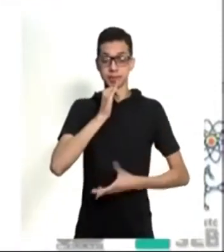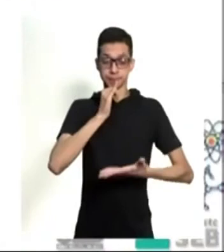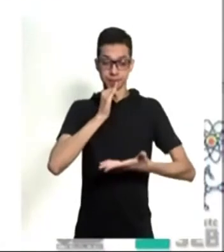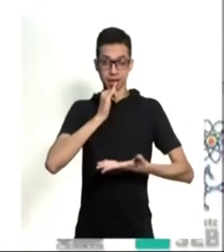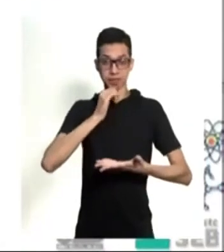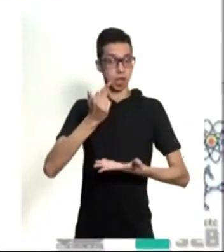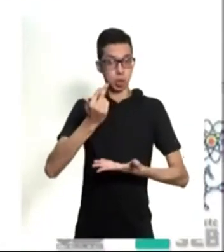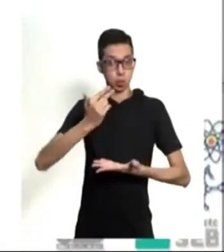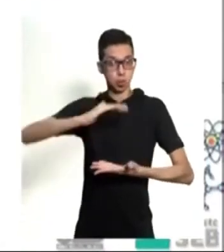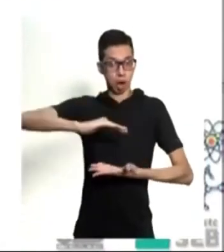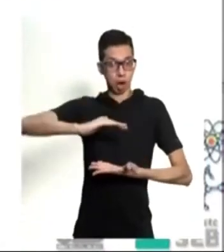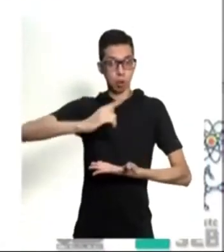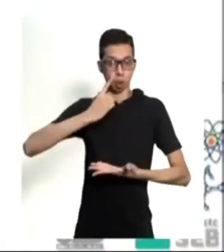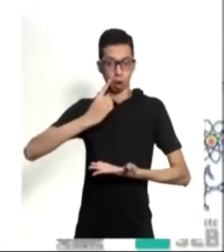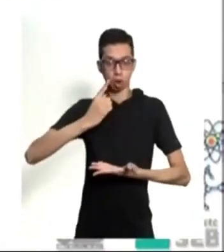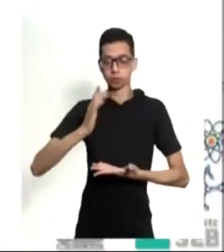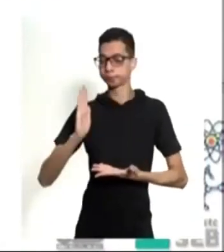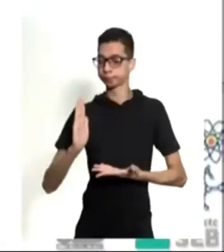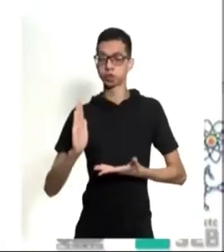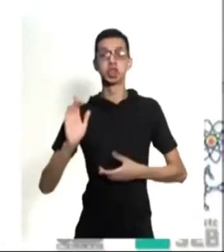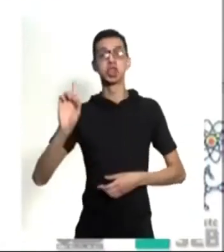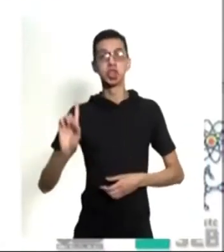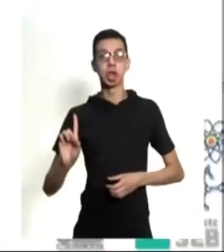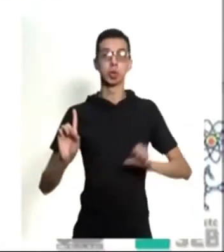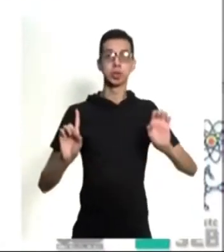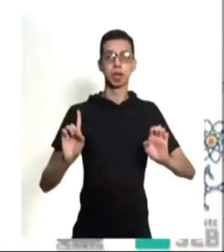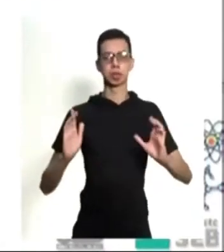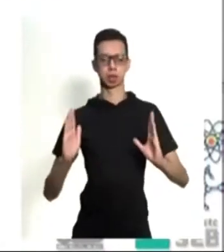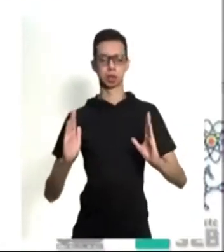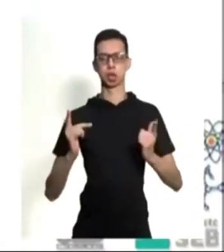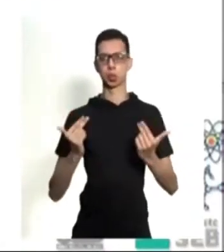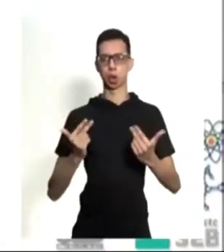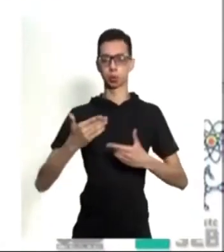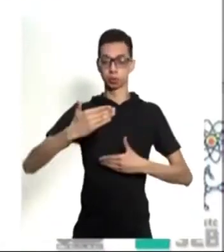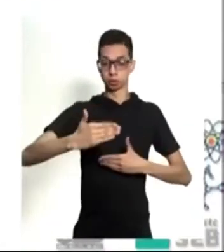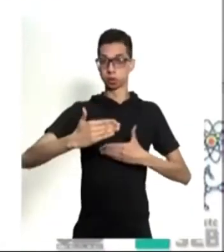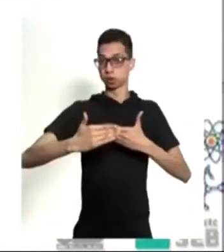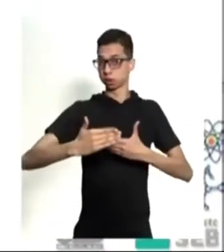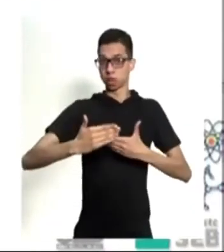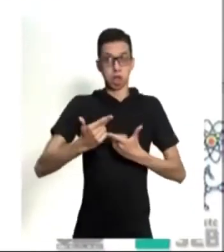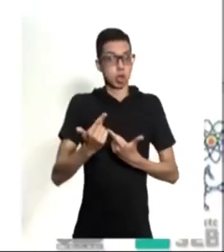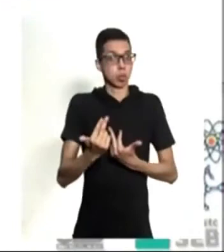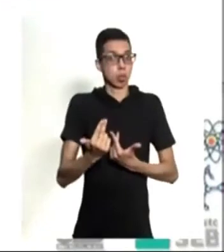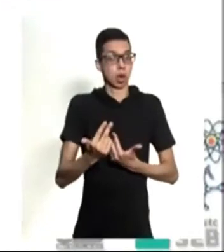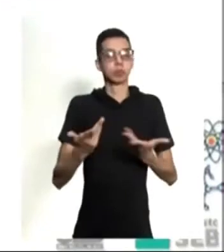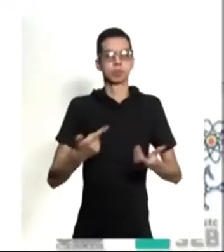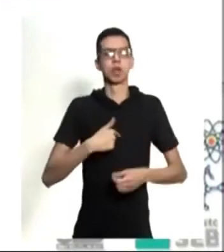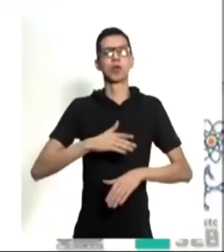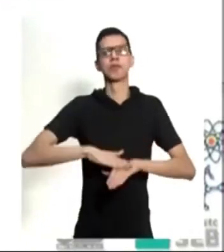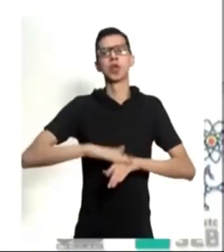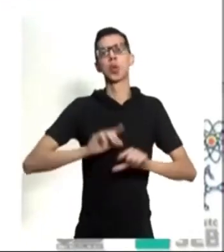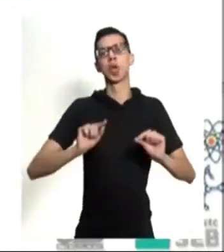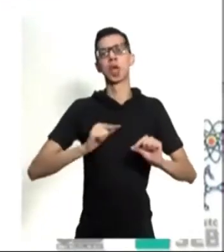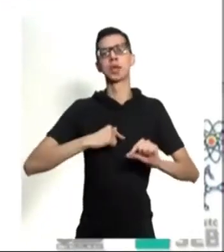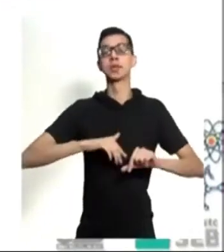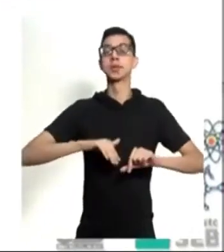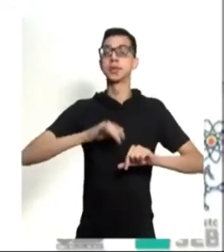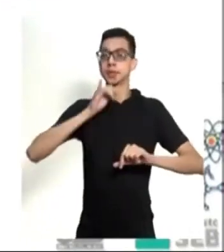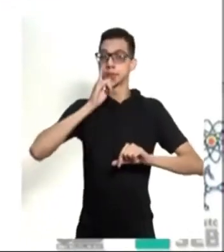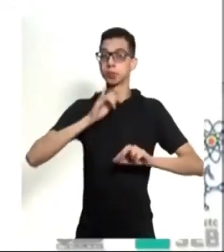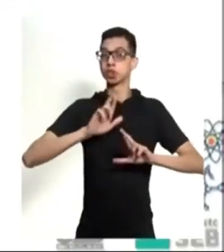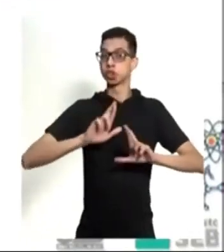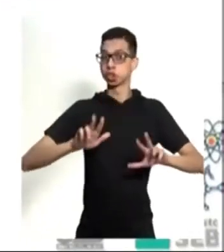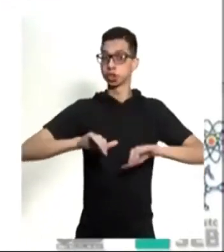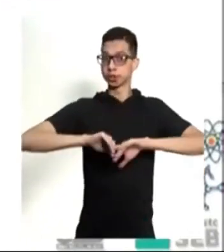A lateral esquerda é igual à lateral direita. A face da frente é igual à face do fundo. Então o que eu vou fazer? Vou calcular separado. Calcula